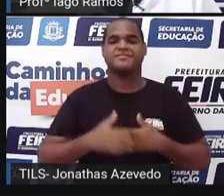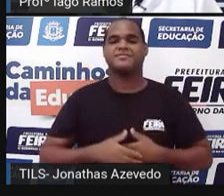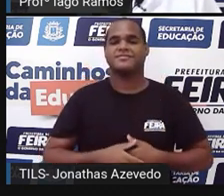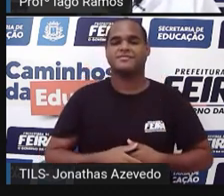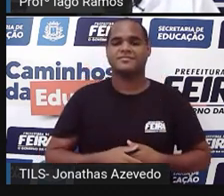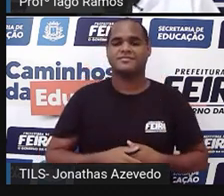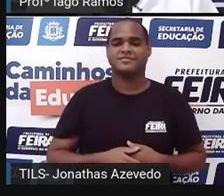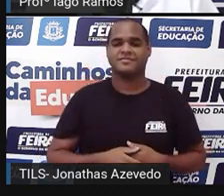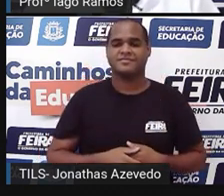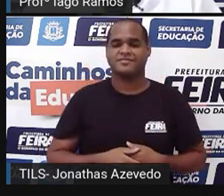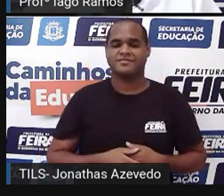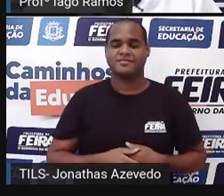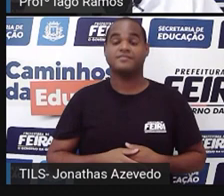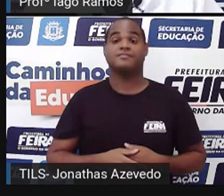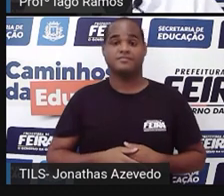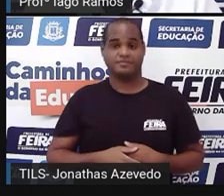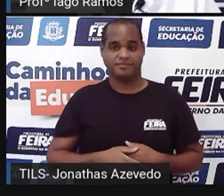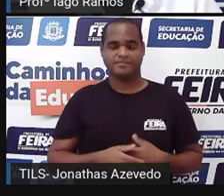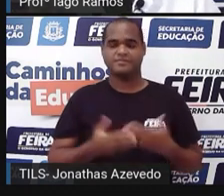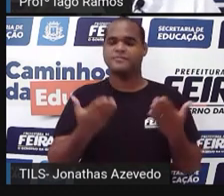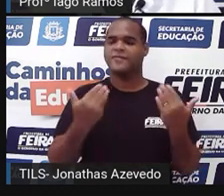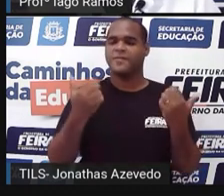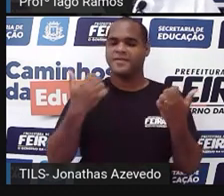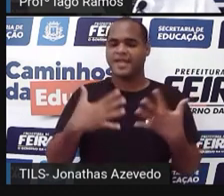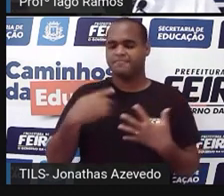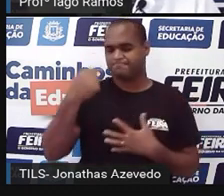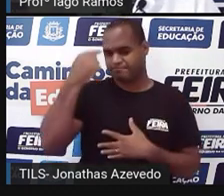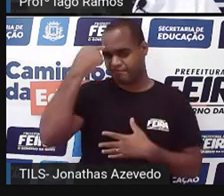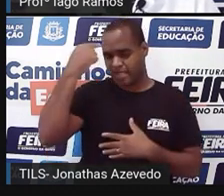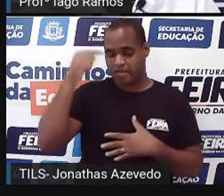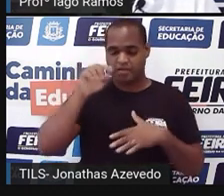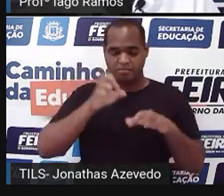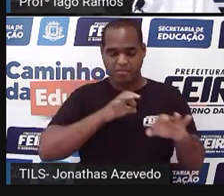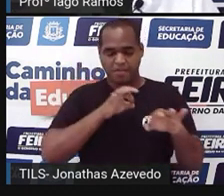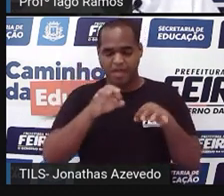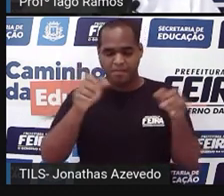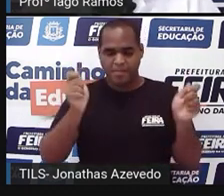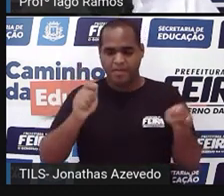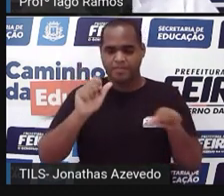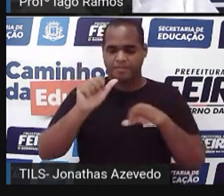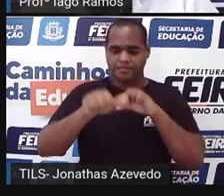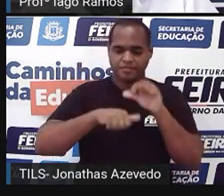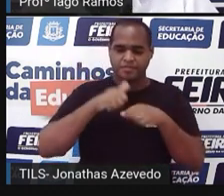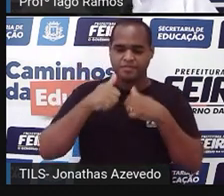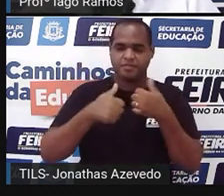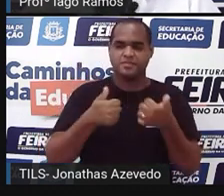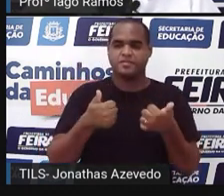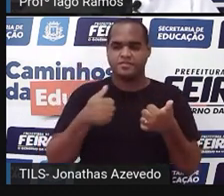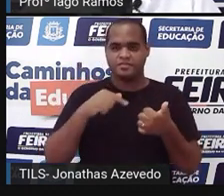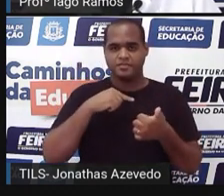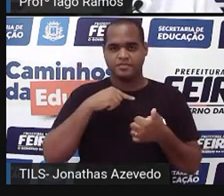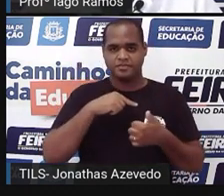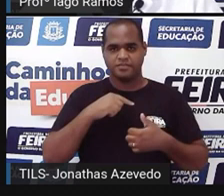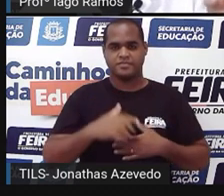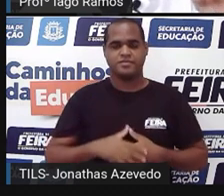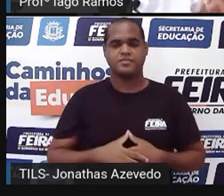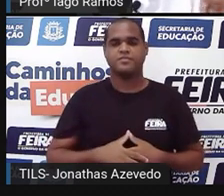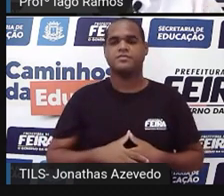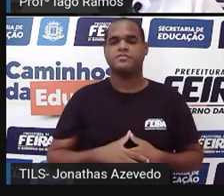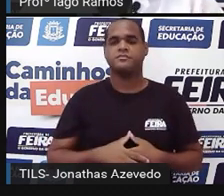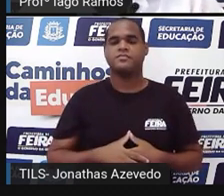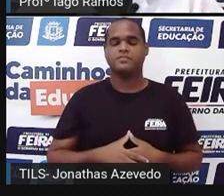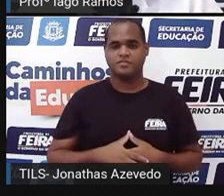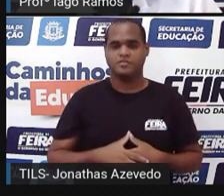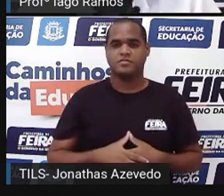OK então vamos organizar as ideias do que a gente fez aqui bom então a gente está